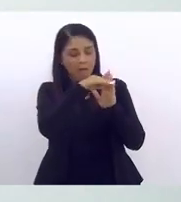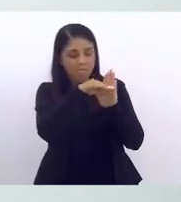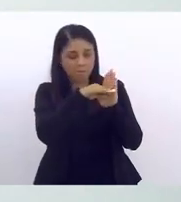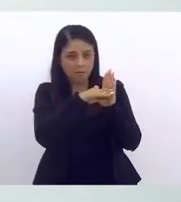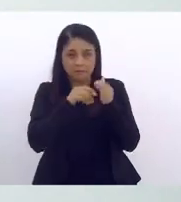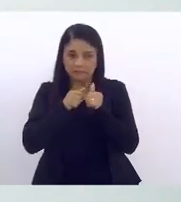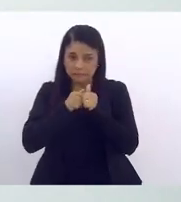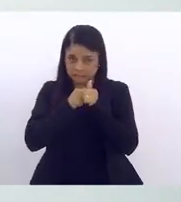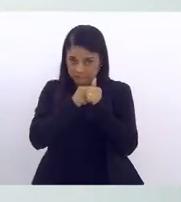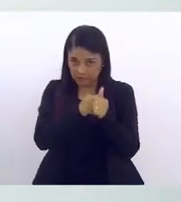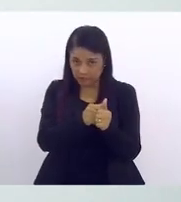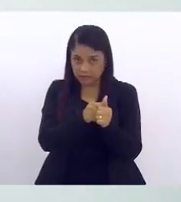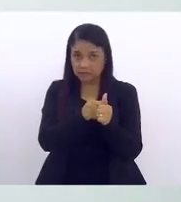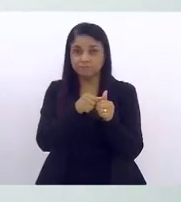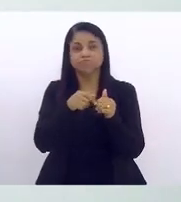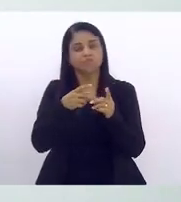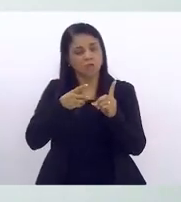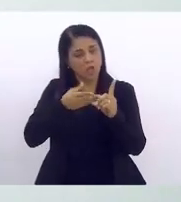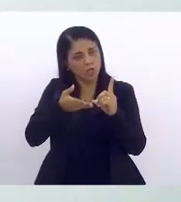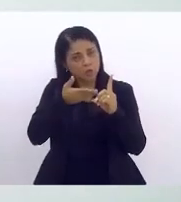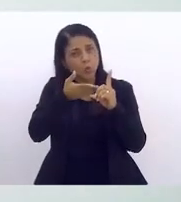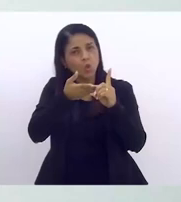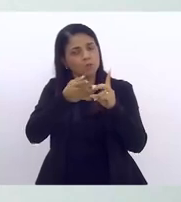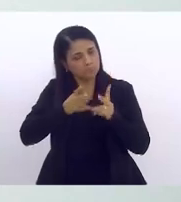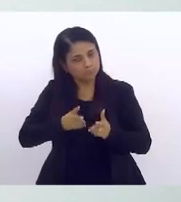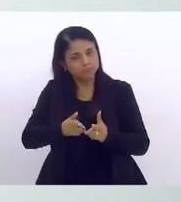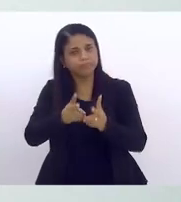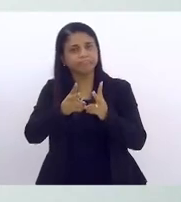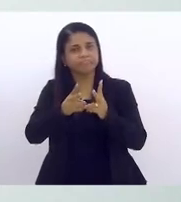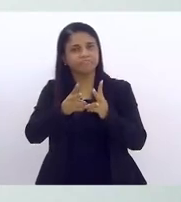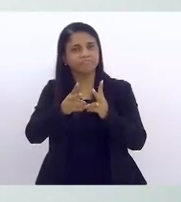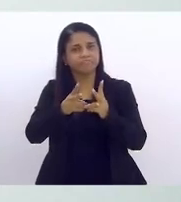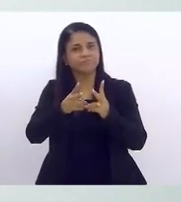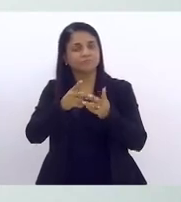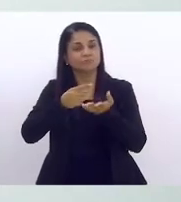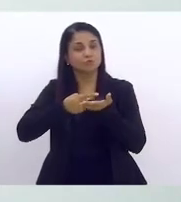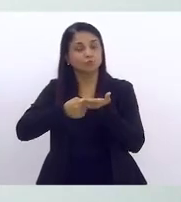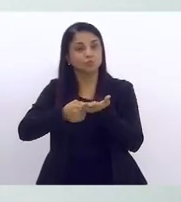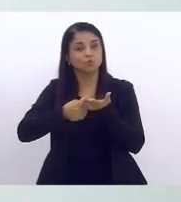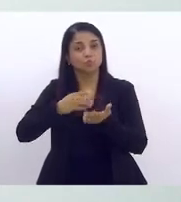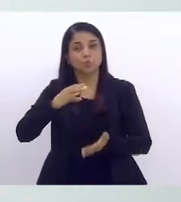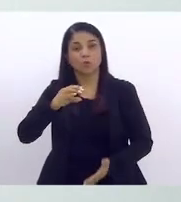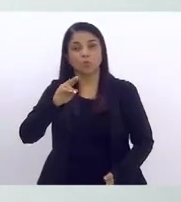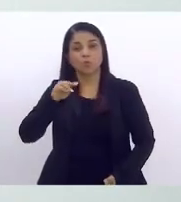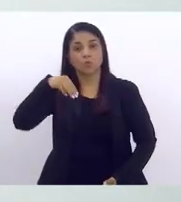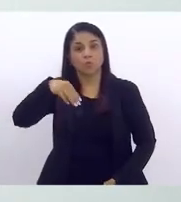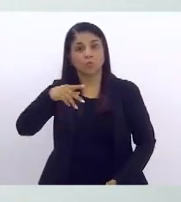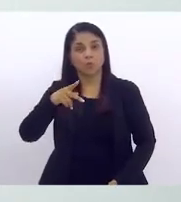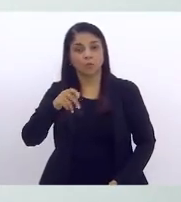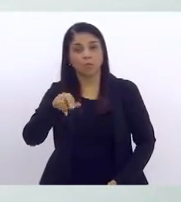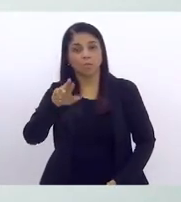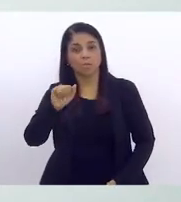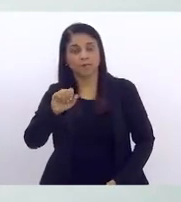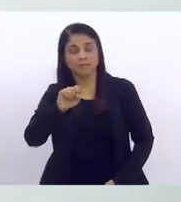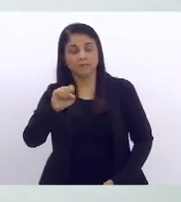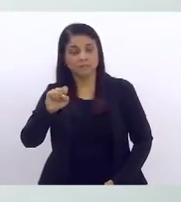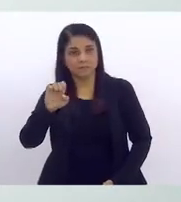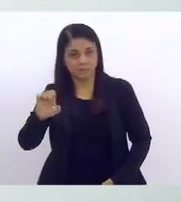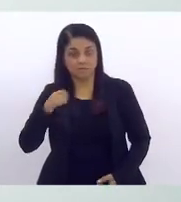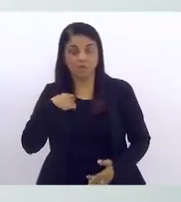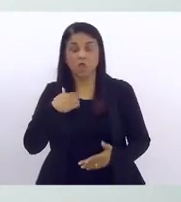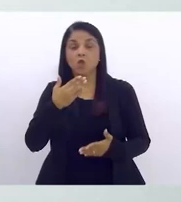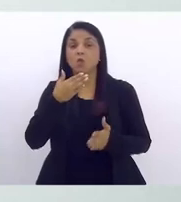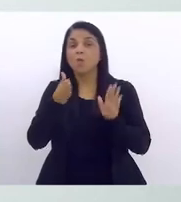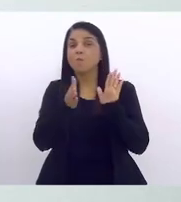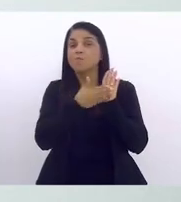ok? Então, as doulas podem continuar na questão do cumpra-se, ok? Eu proponho uma virada de página.